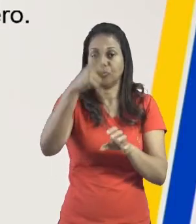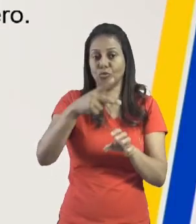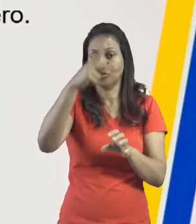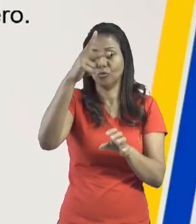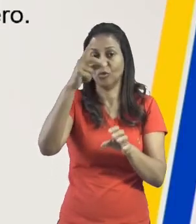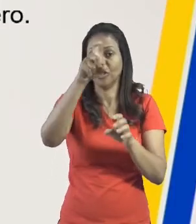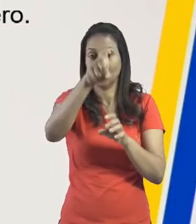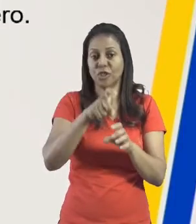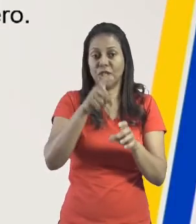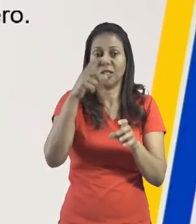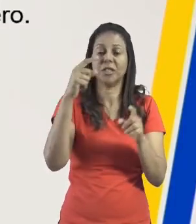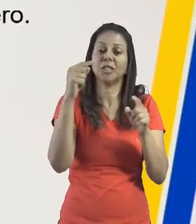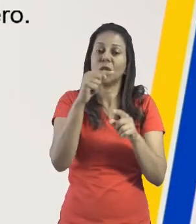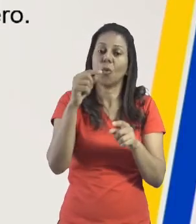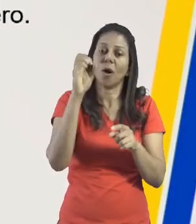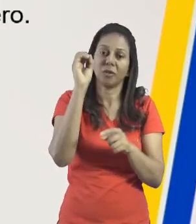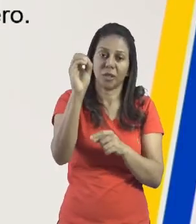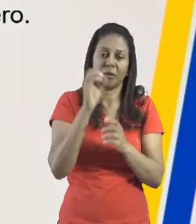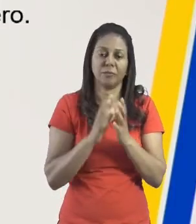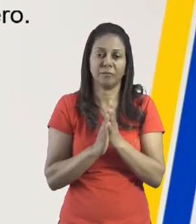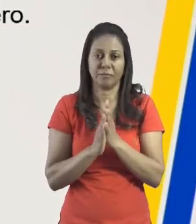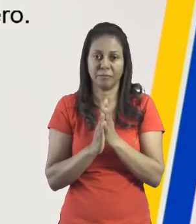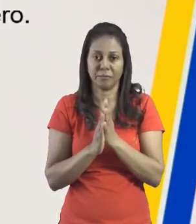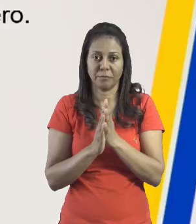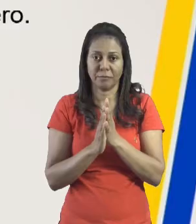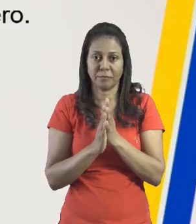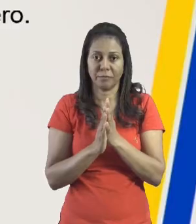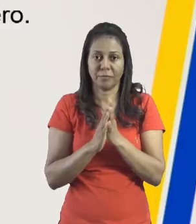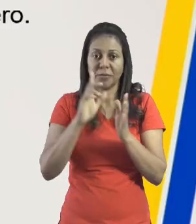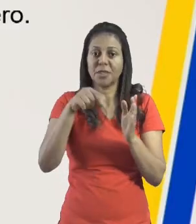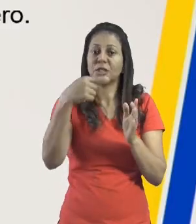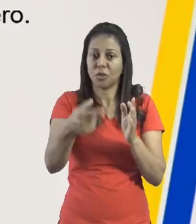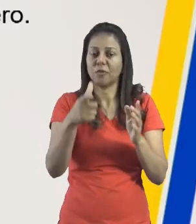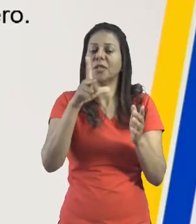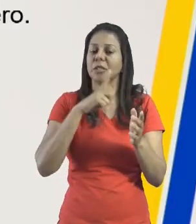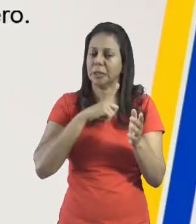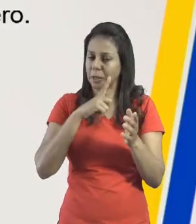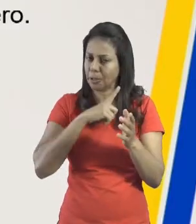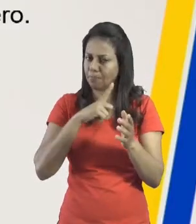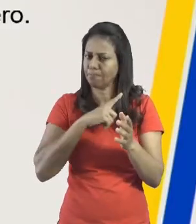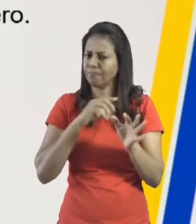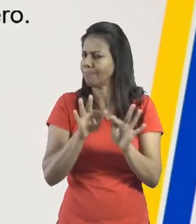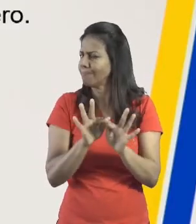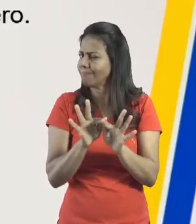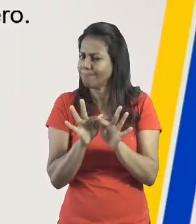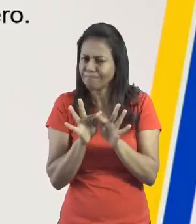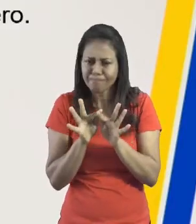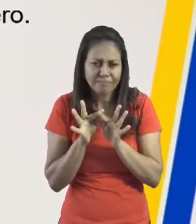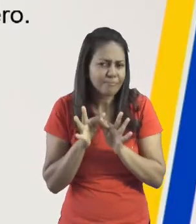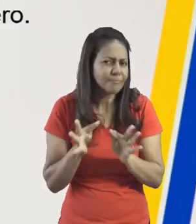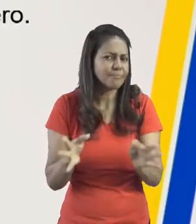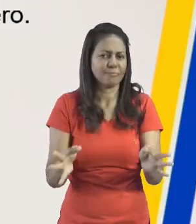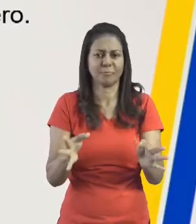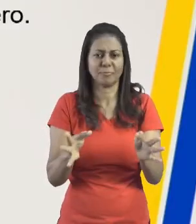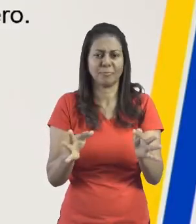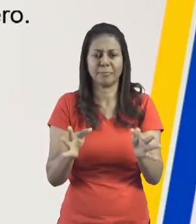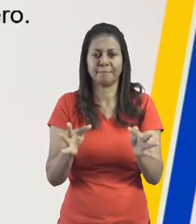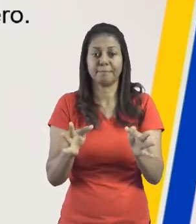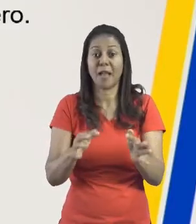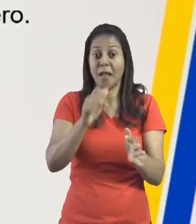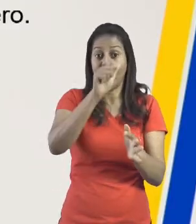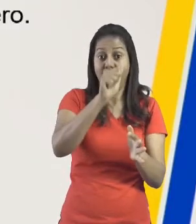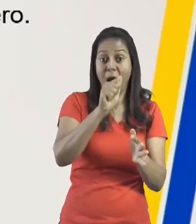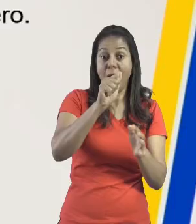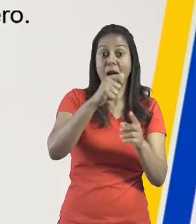vai ser igual a zero. Então, o segundo caso, gente, é esse. bem simples. É o caso onde A é diferente